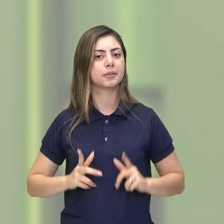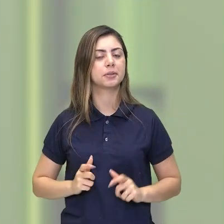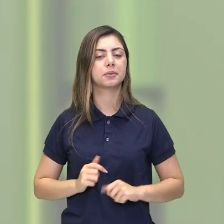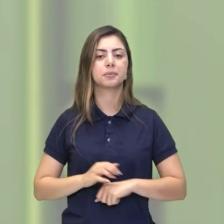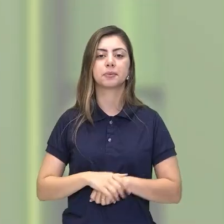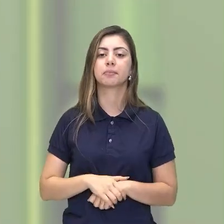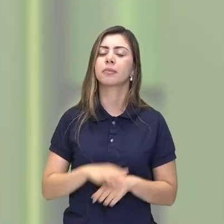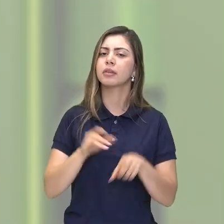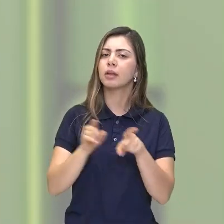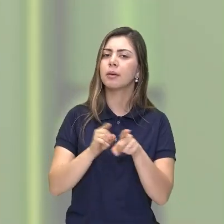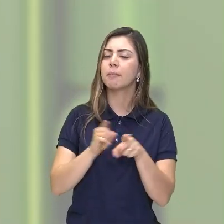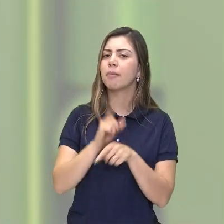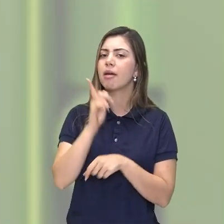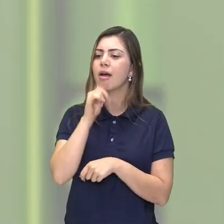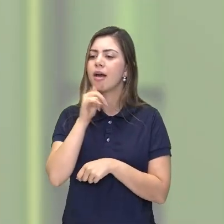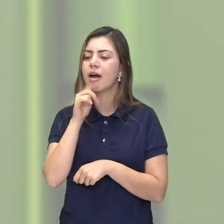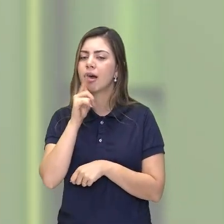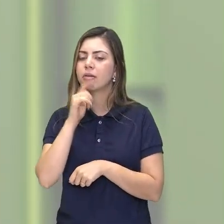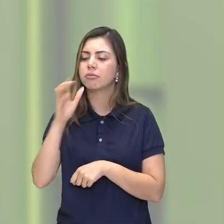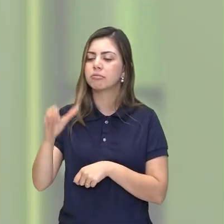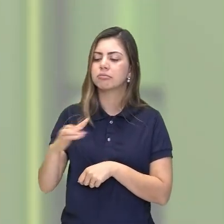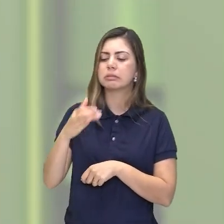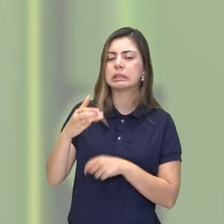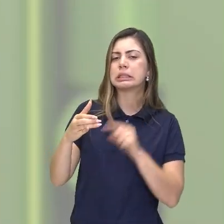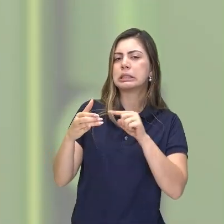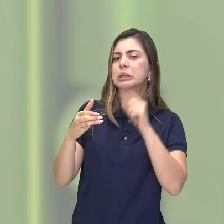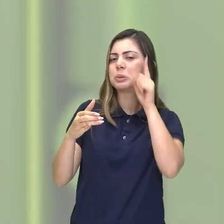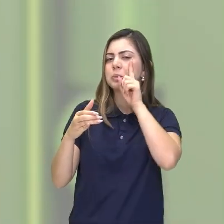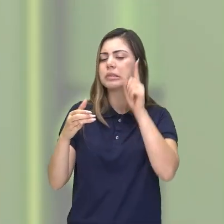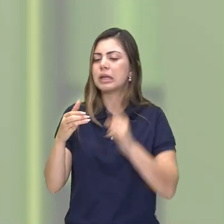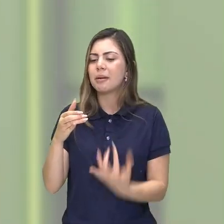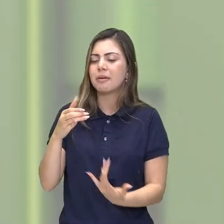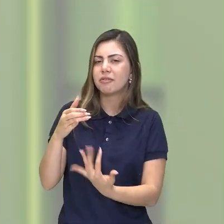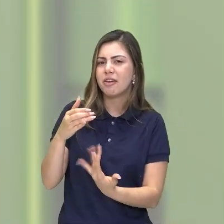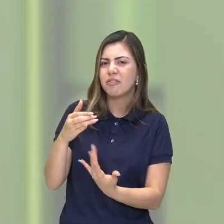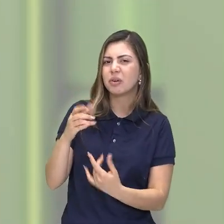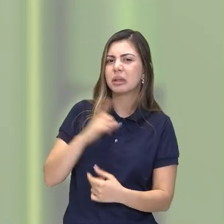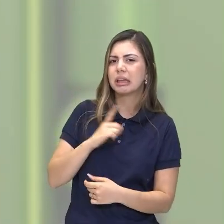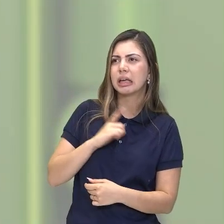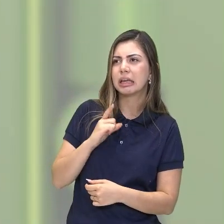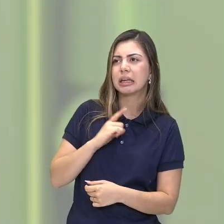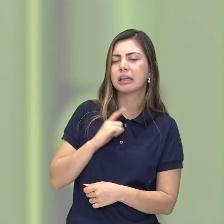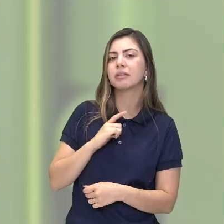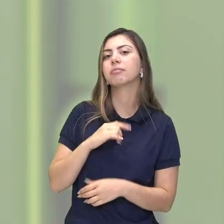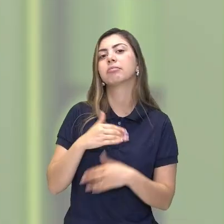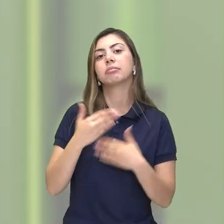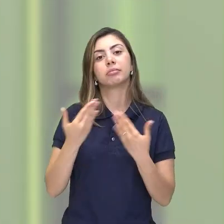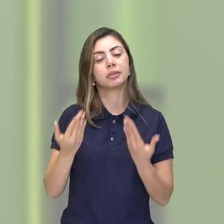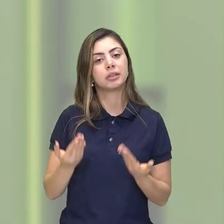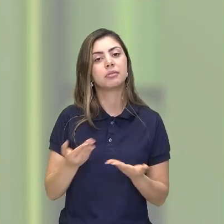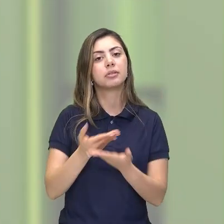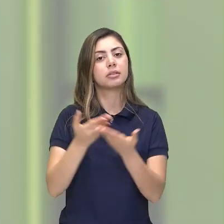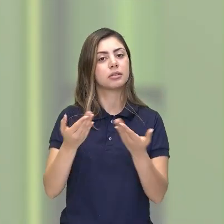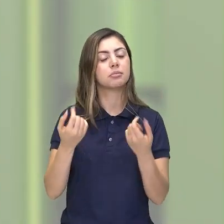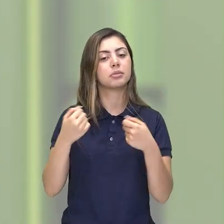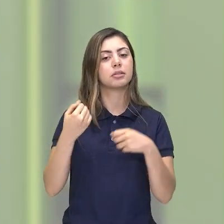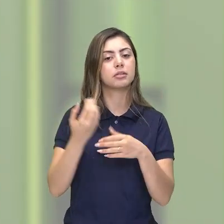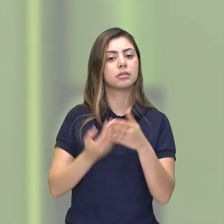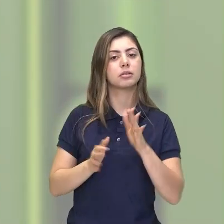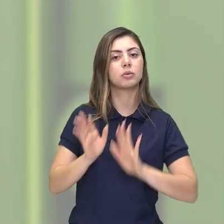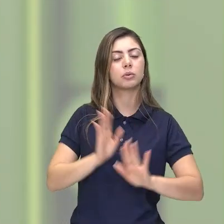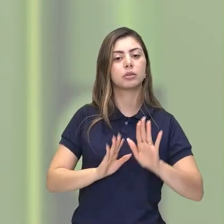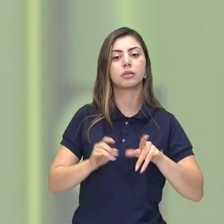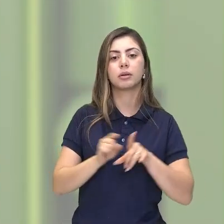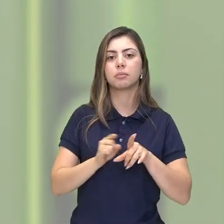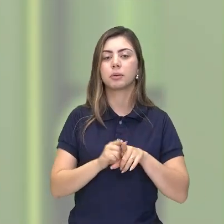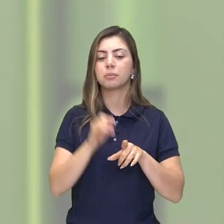água também, né? Se não conhece muito bem a procedência, tomar uma água que seja filtrada, tá? Andar com calçado,